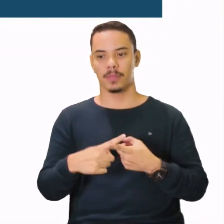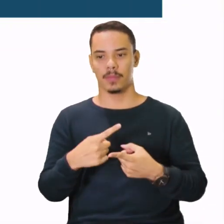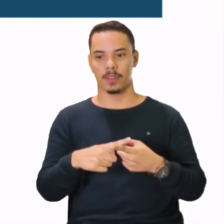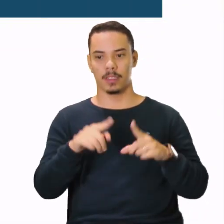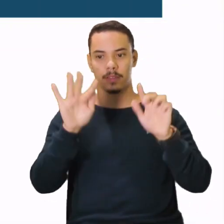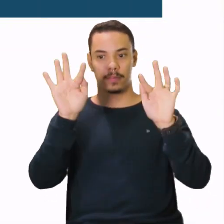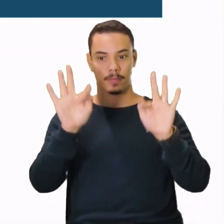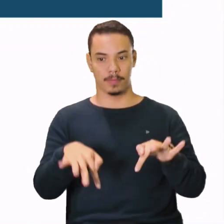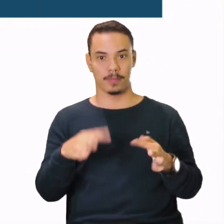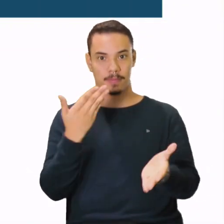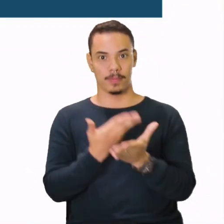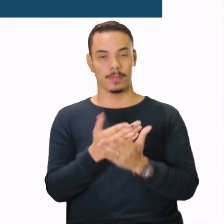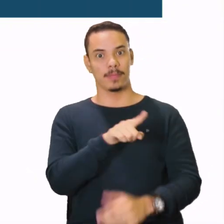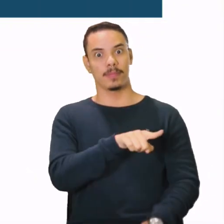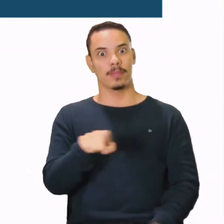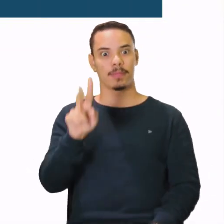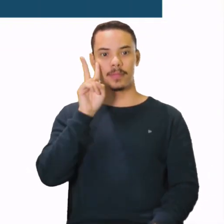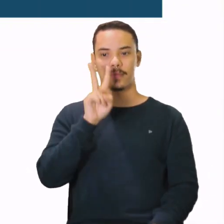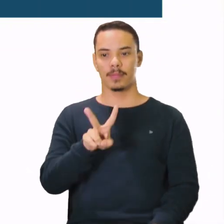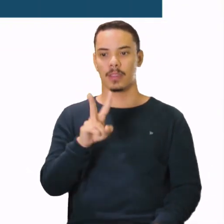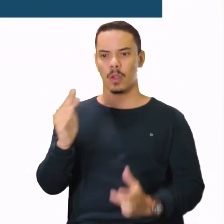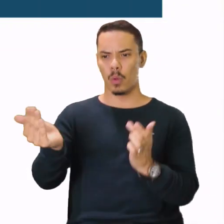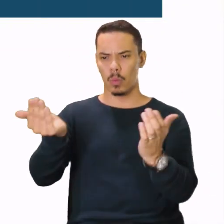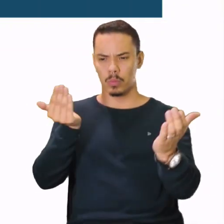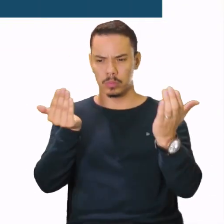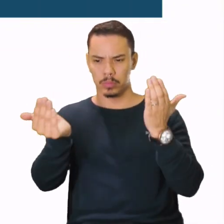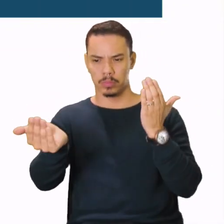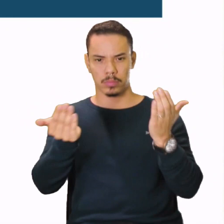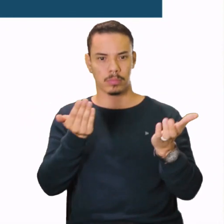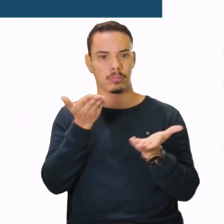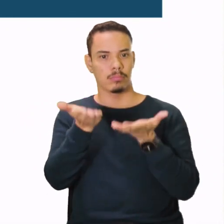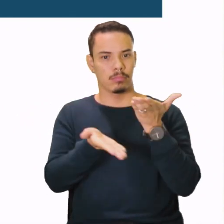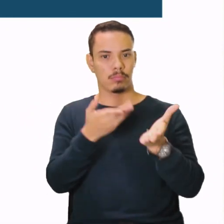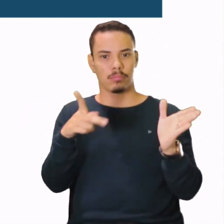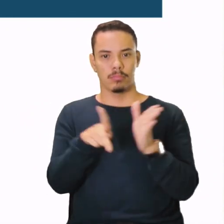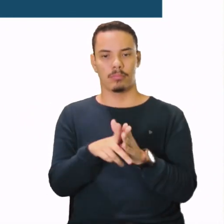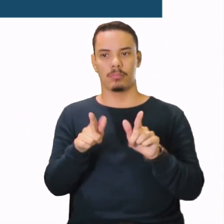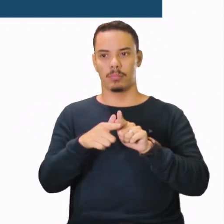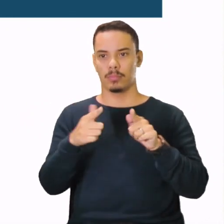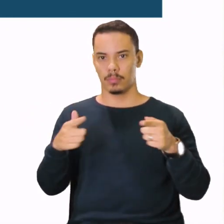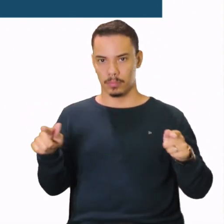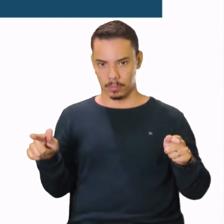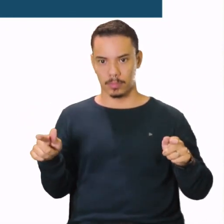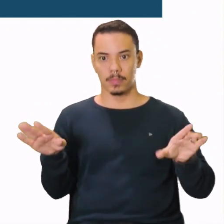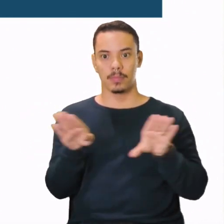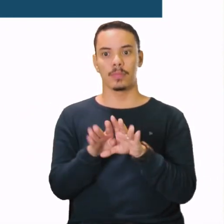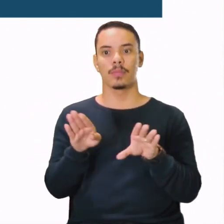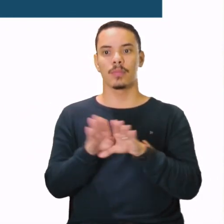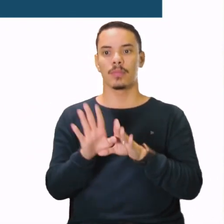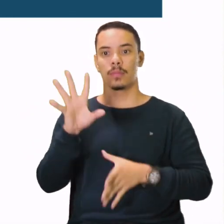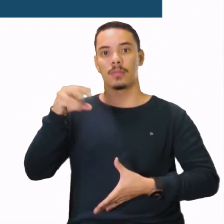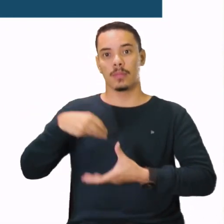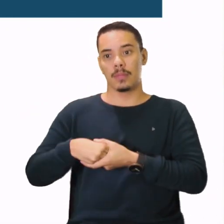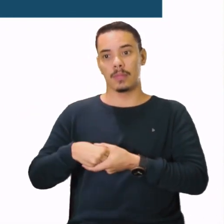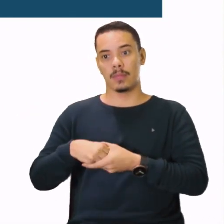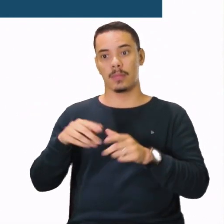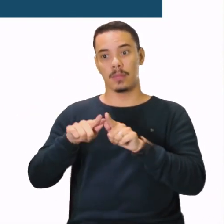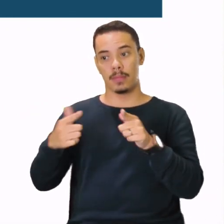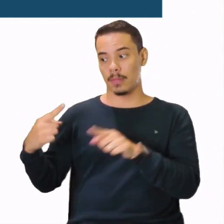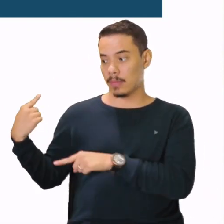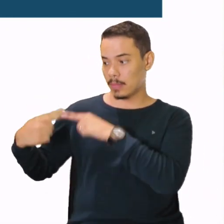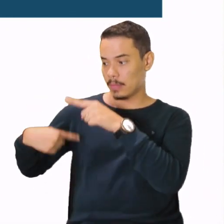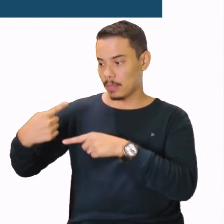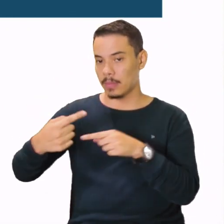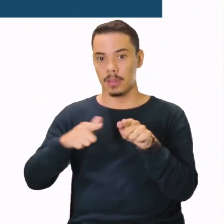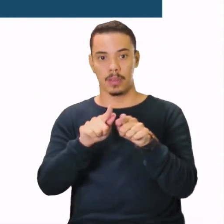dela você vai ter condições de comparar o tratamento dado pela gramática tradicional e tanto pela gramática aí, né, de